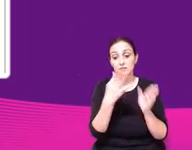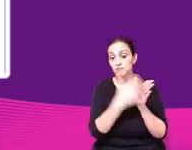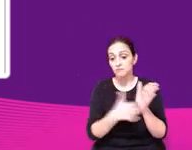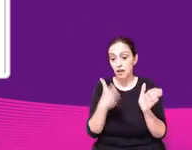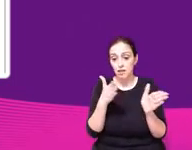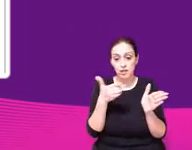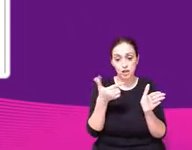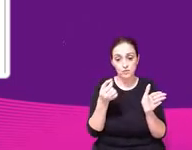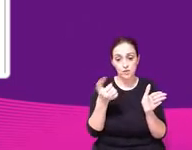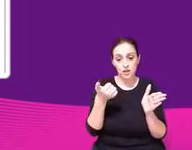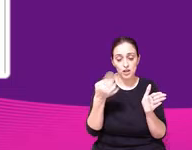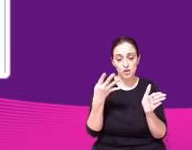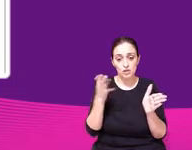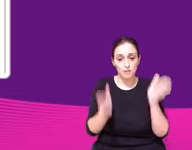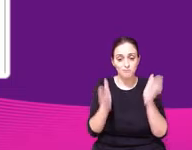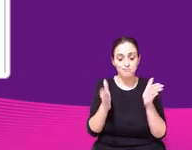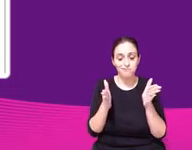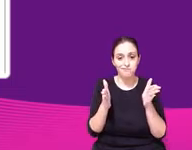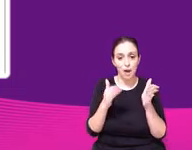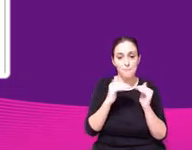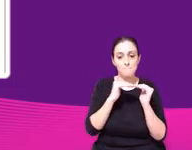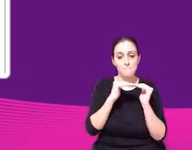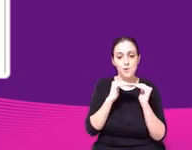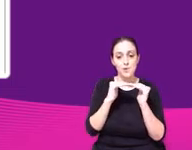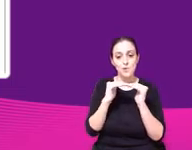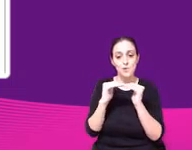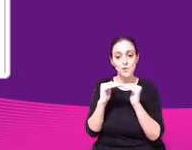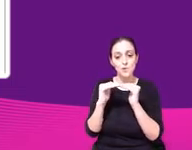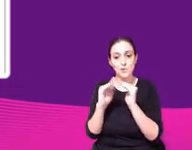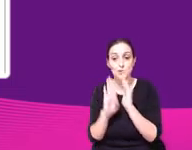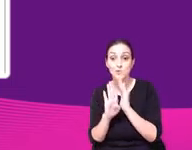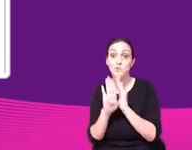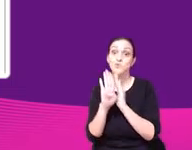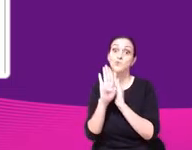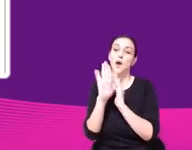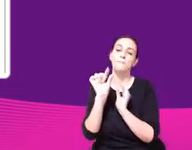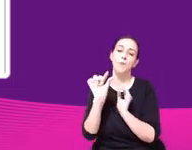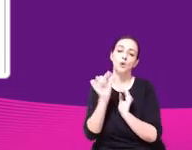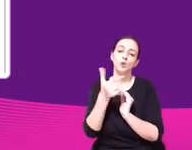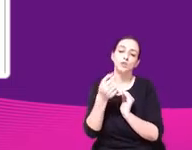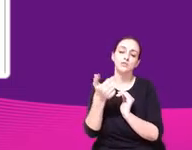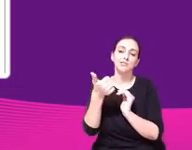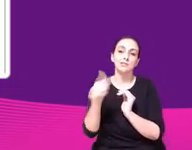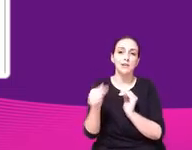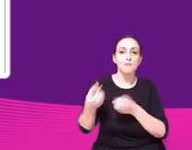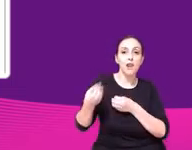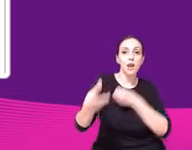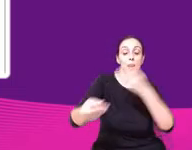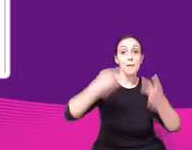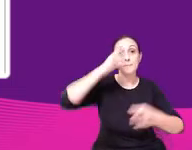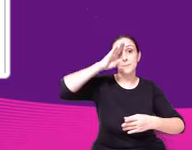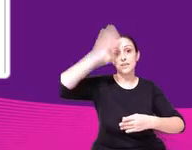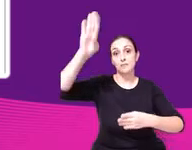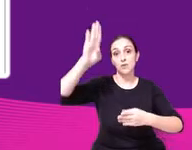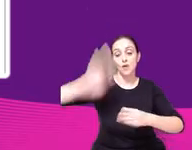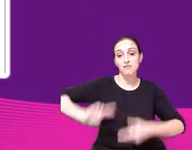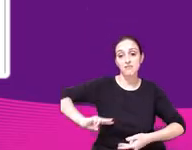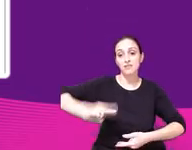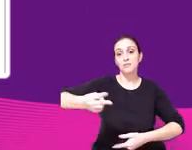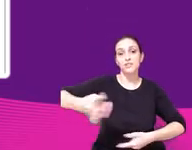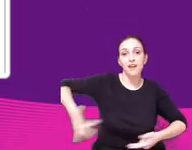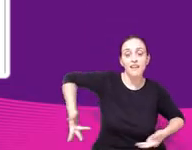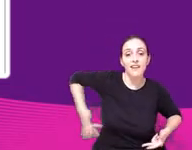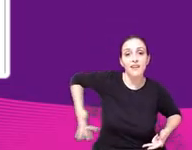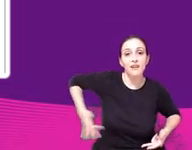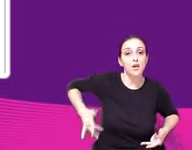uma estagnação e só recuperou um pouco em 2017. Tanto na doação como principalmente no transplante renal, praticamente nós